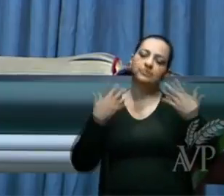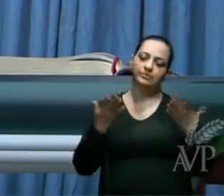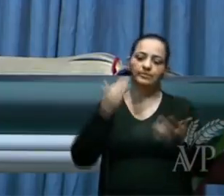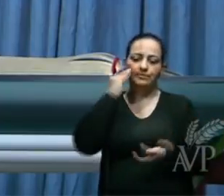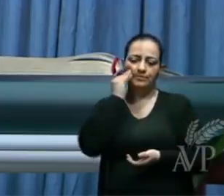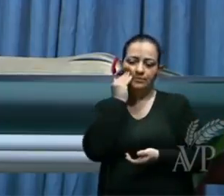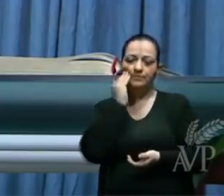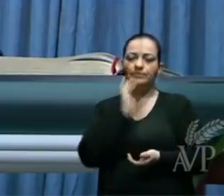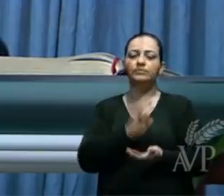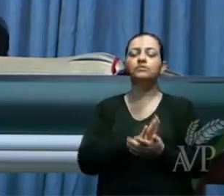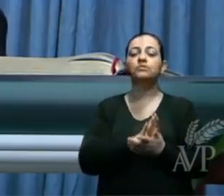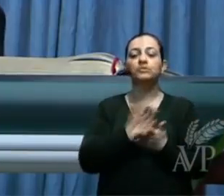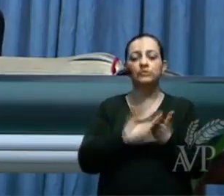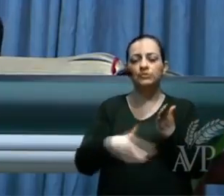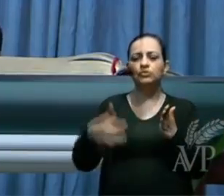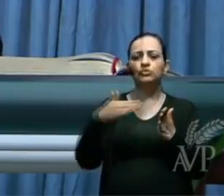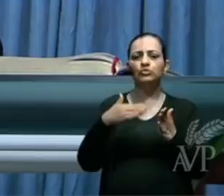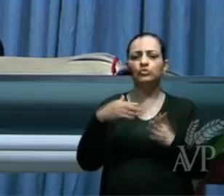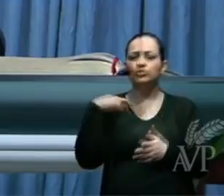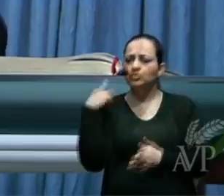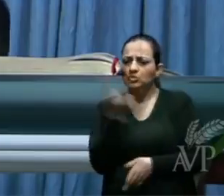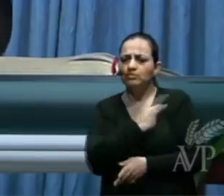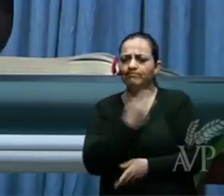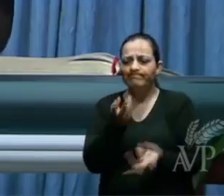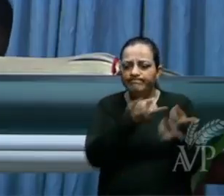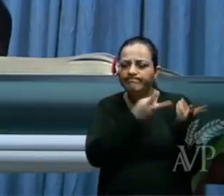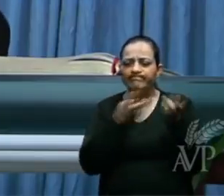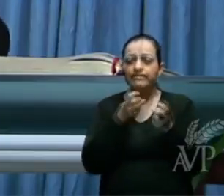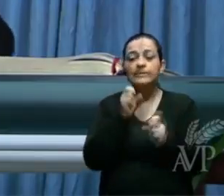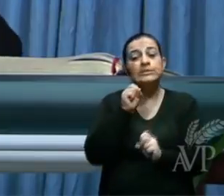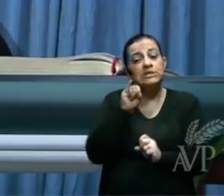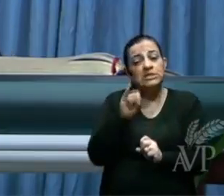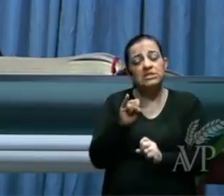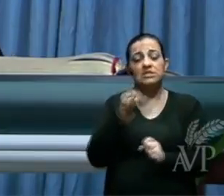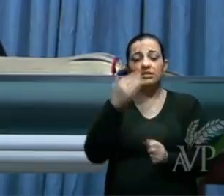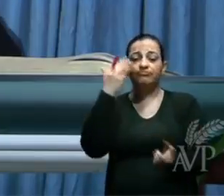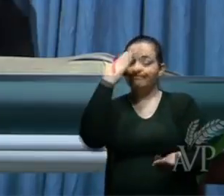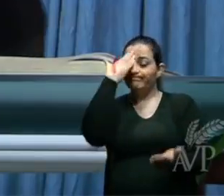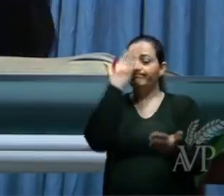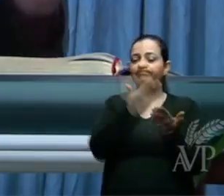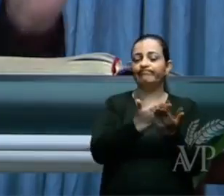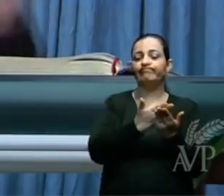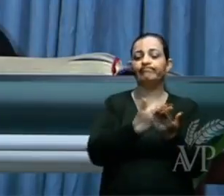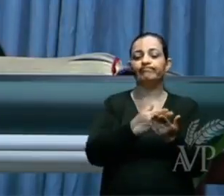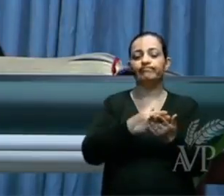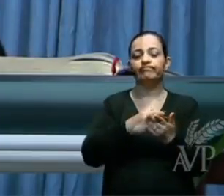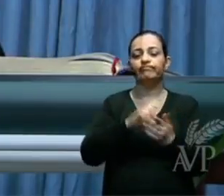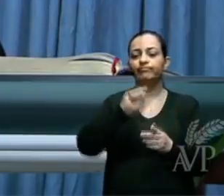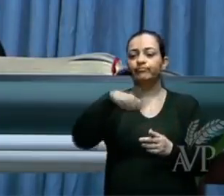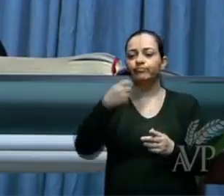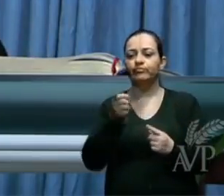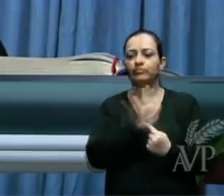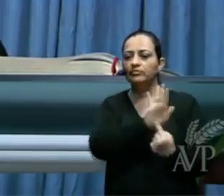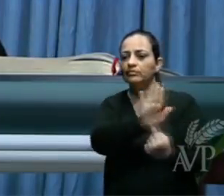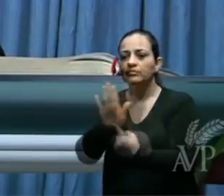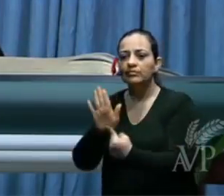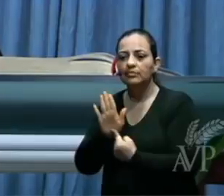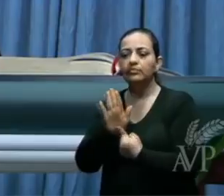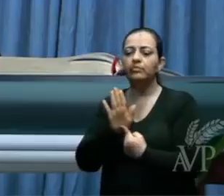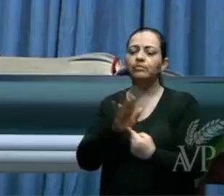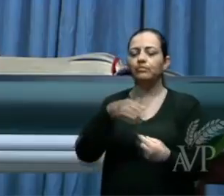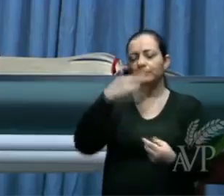e nós vemos que se eles não crêem na voz do primeiro creram na voz do segundo